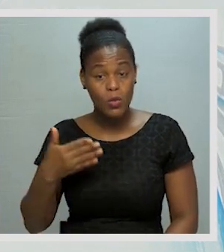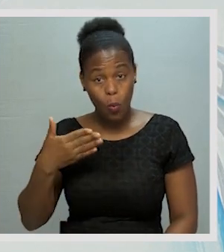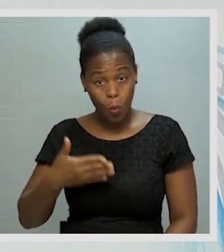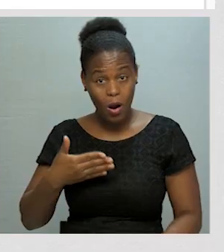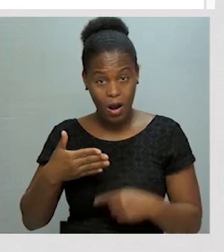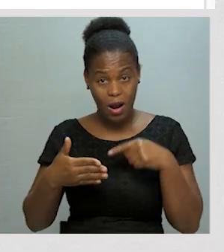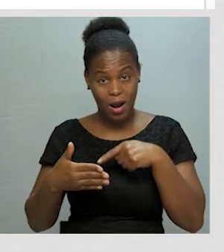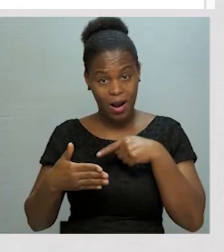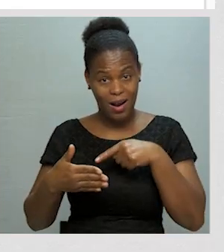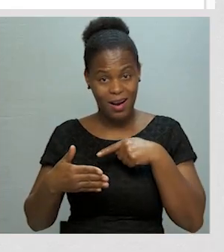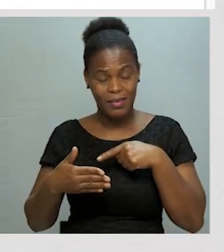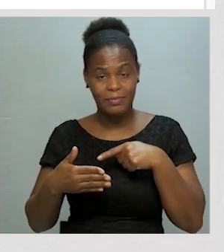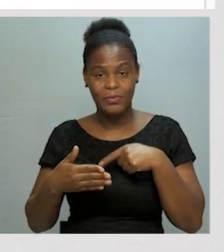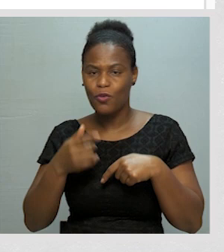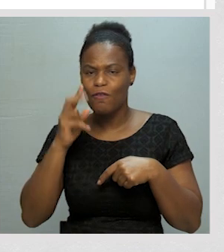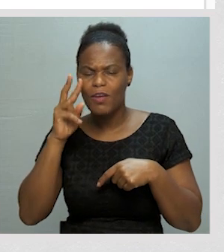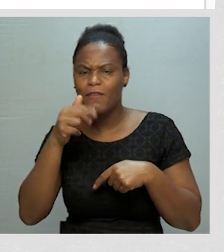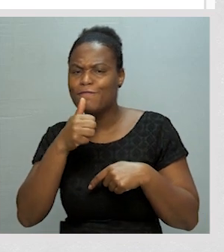5, aqui,